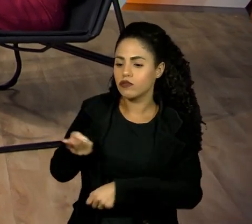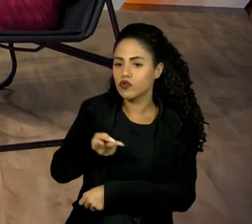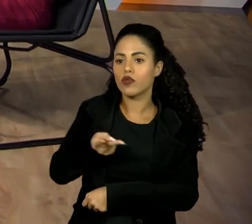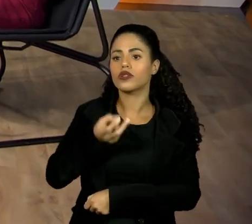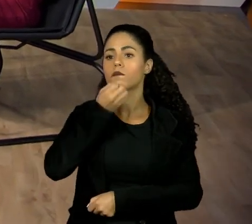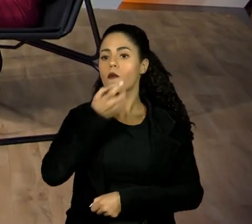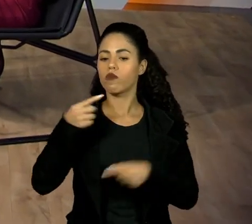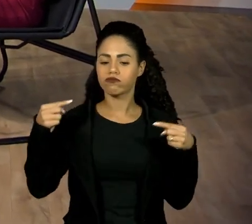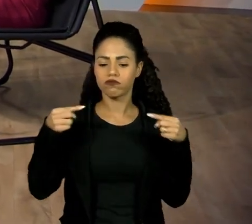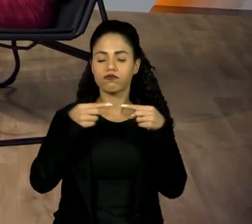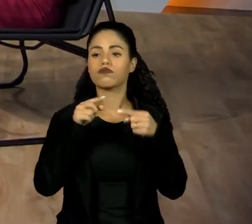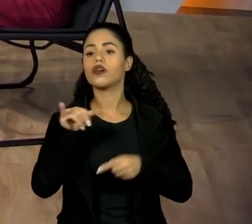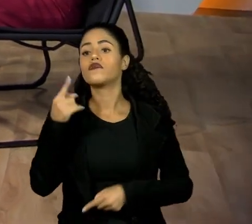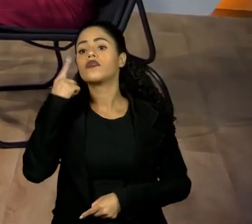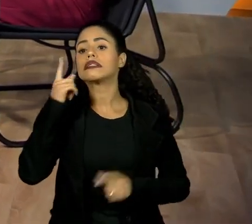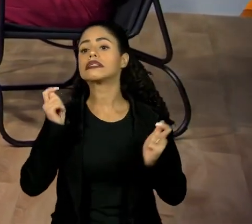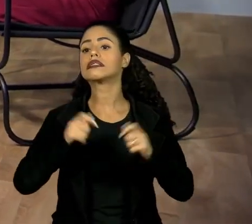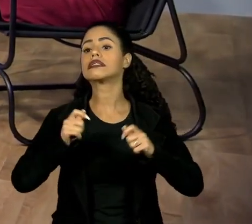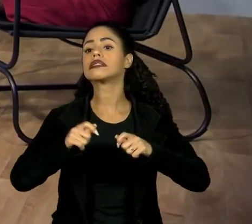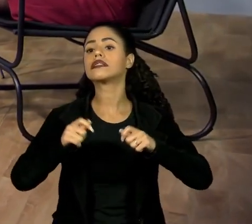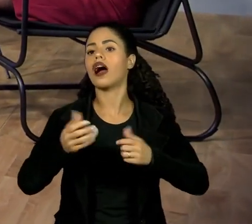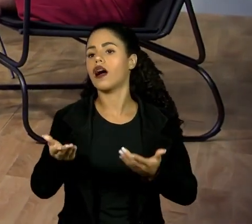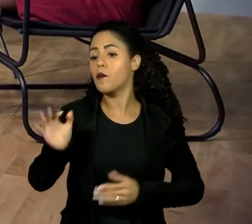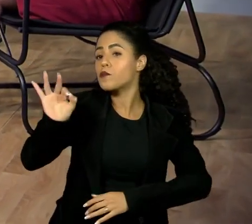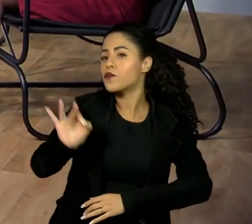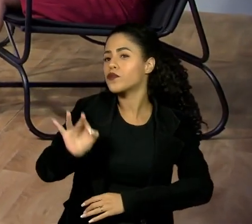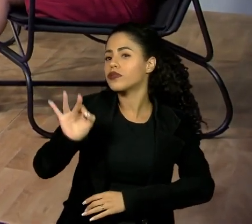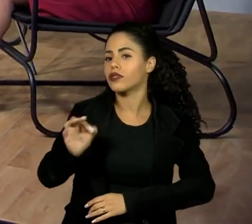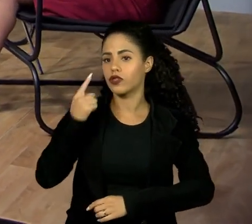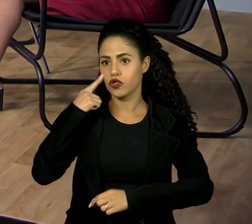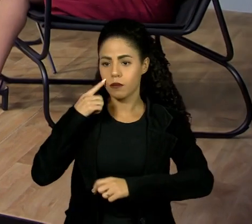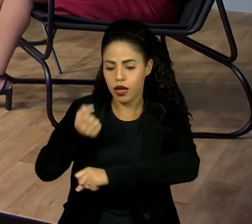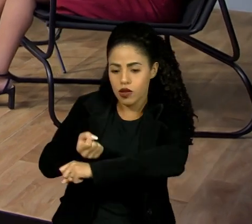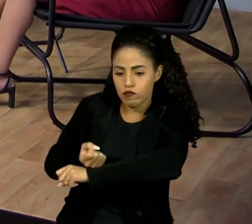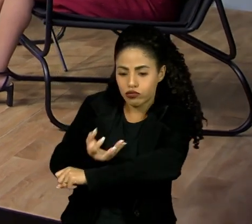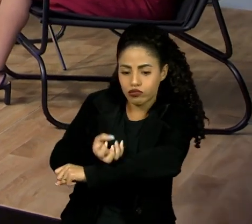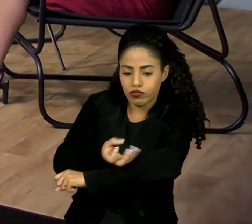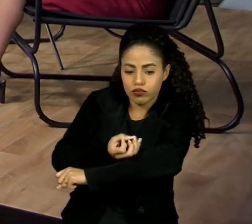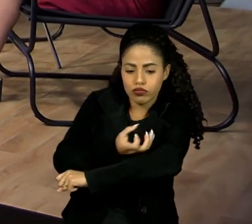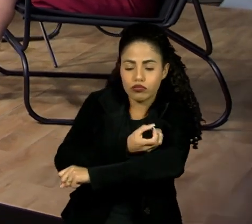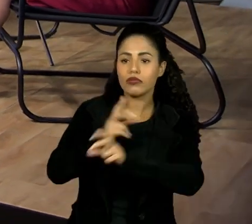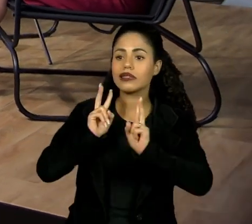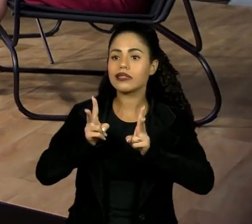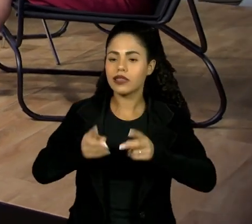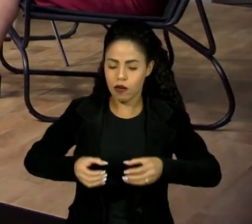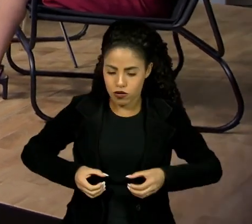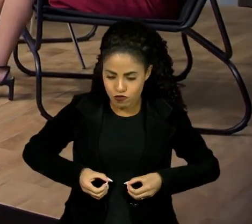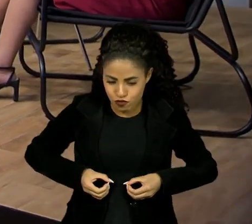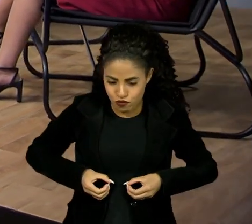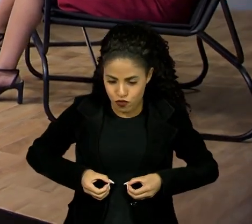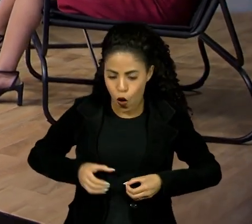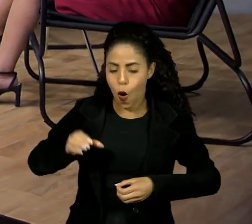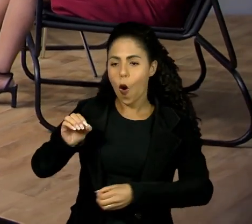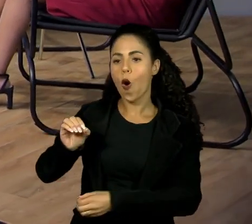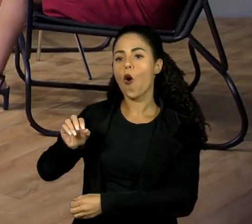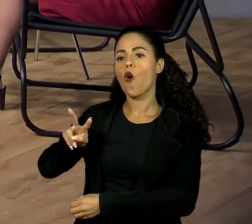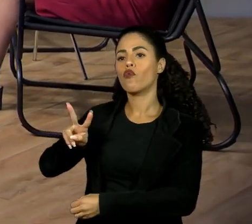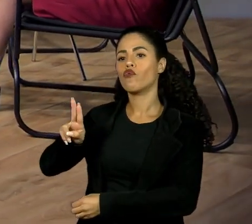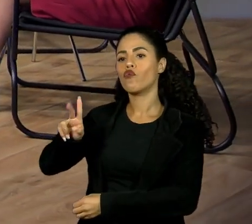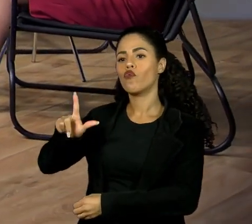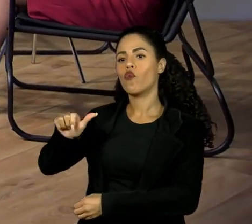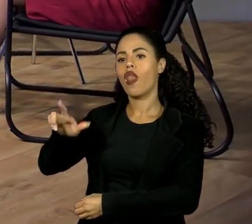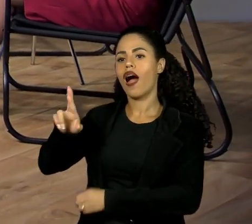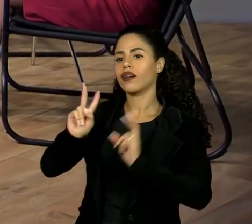muito boa de reserva ovariana. Os hormônios, né, para ter uma ideia se ela ovula todos os meses, e o caminho entre o óvulo